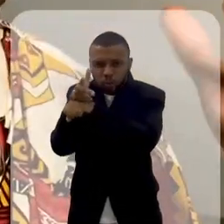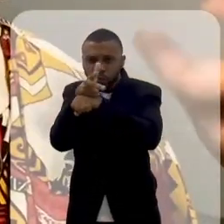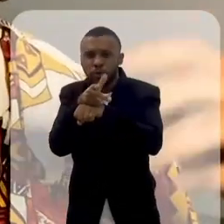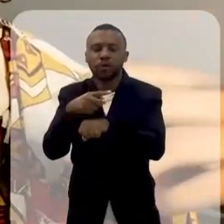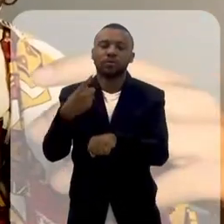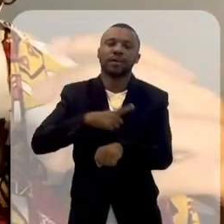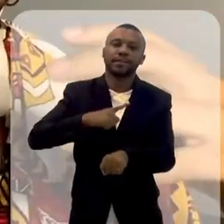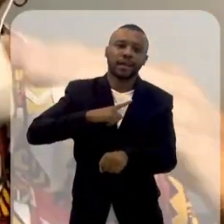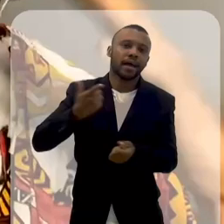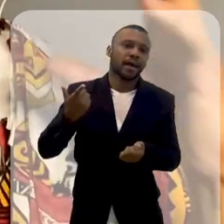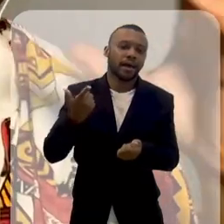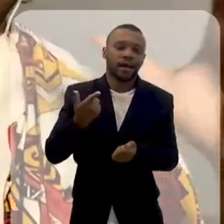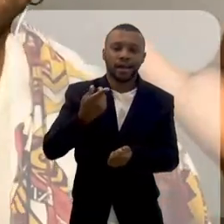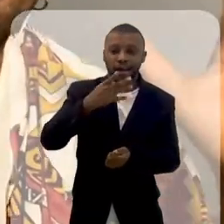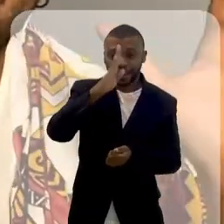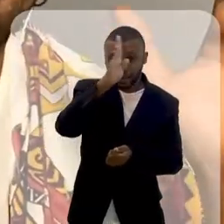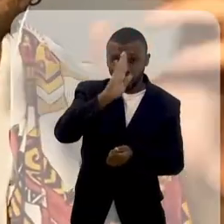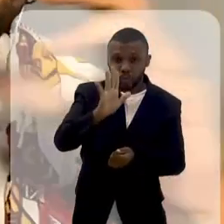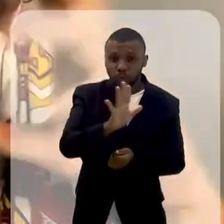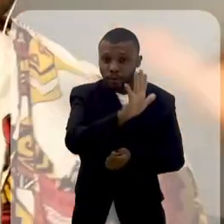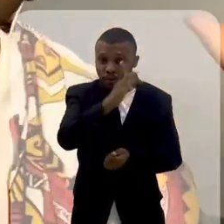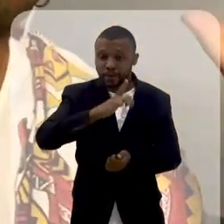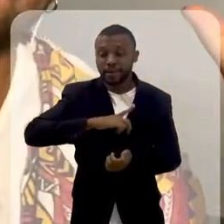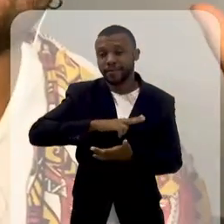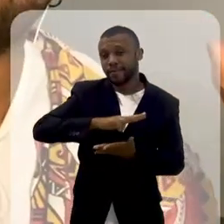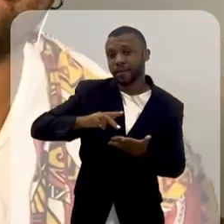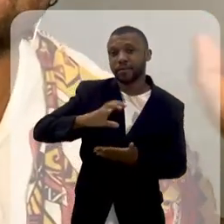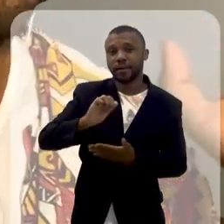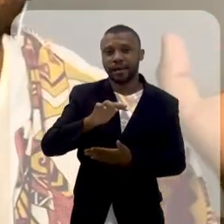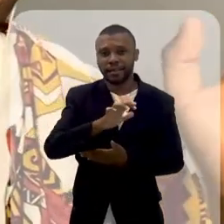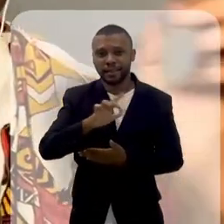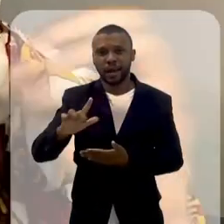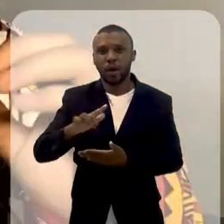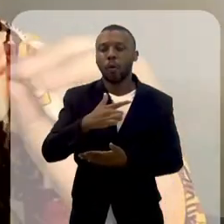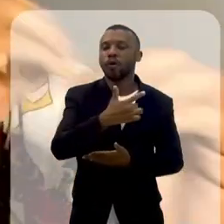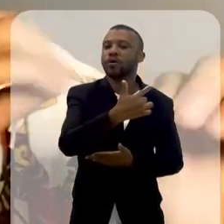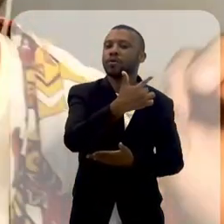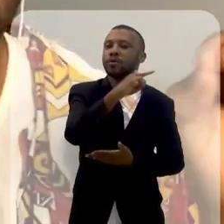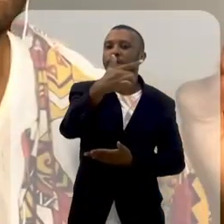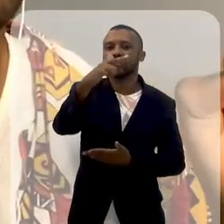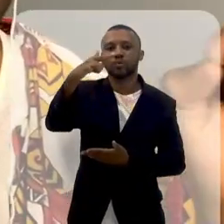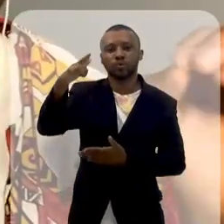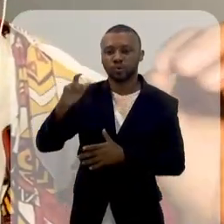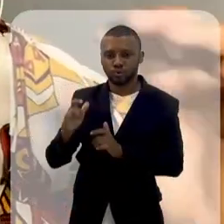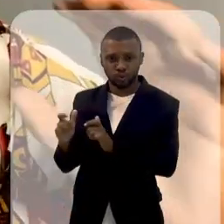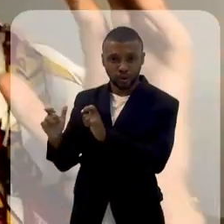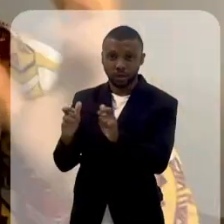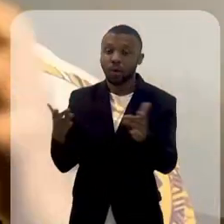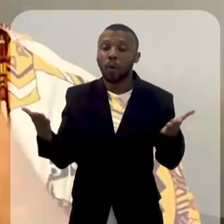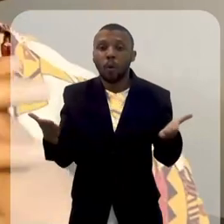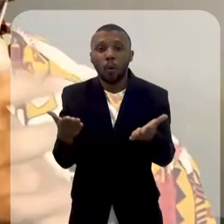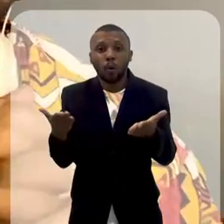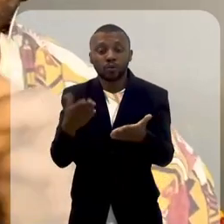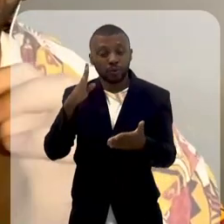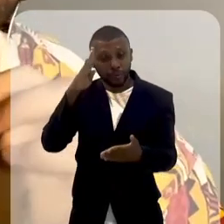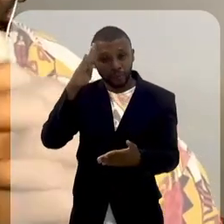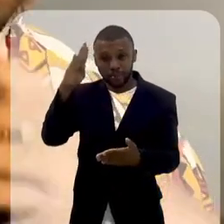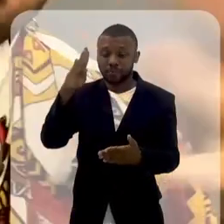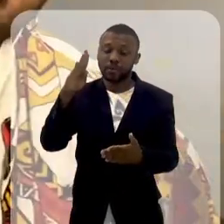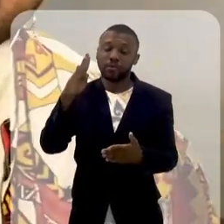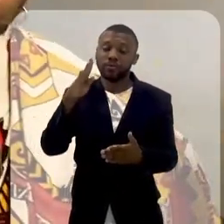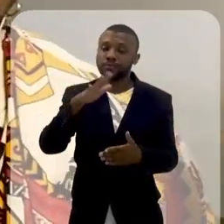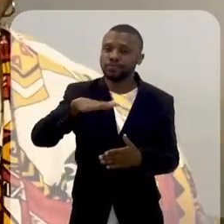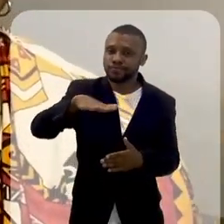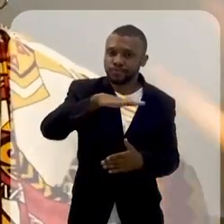gente pensar, por exemplo, a emissora que a gente tem, maior emissora aqui do Brasil hoje, ela tem vários canais em outros lugares. Então a Confraria está fazendo